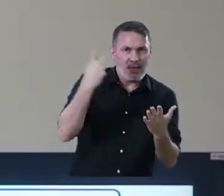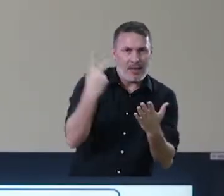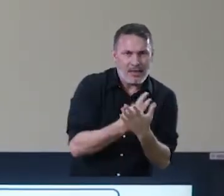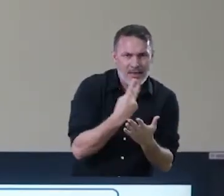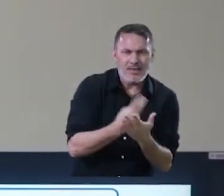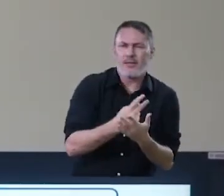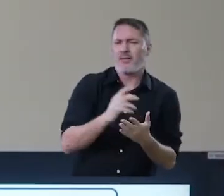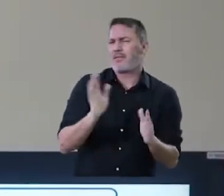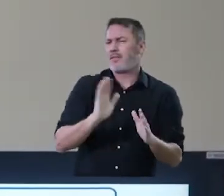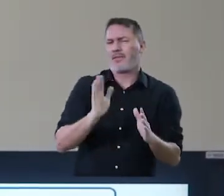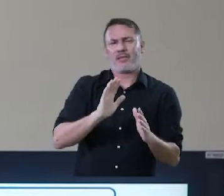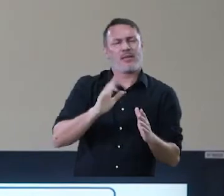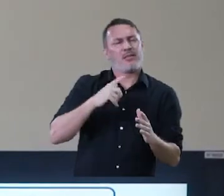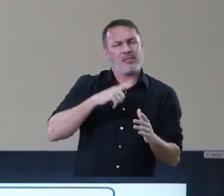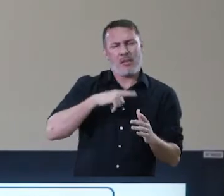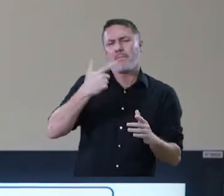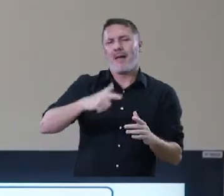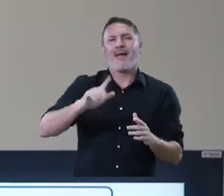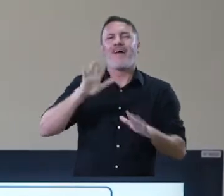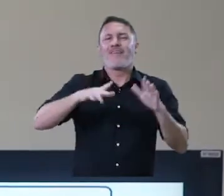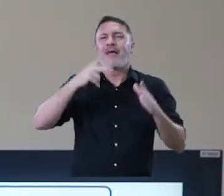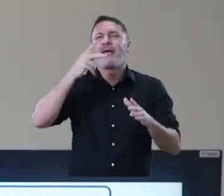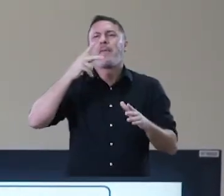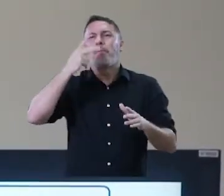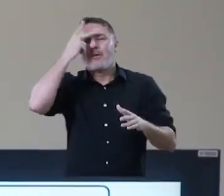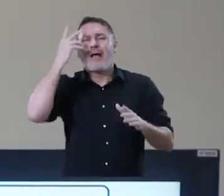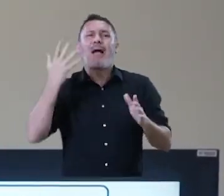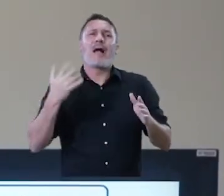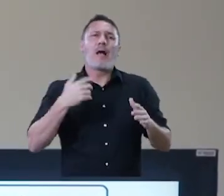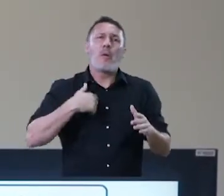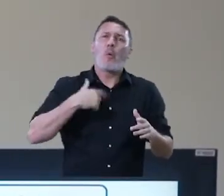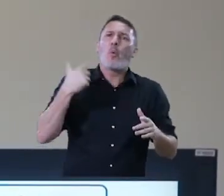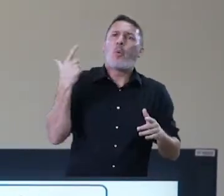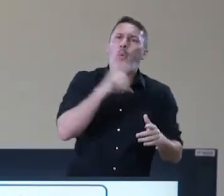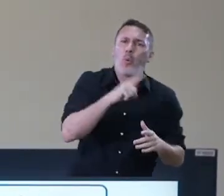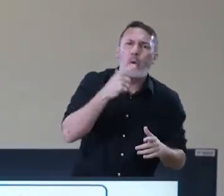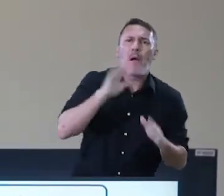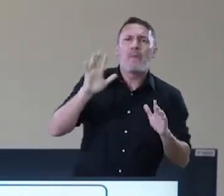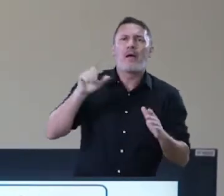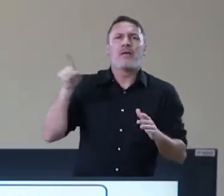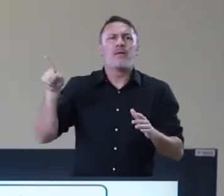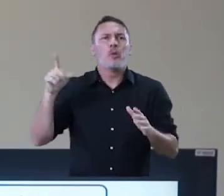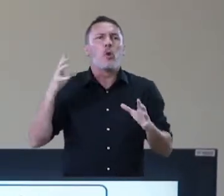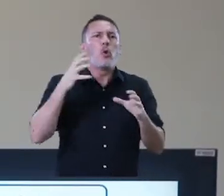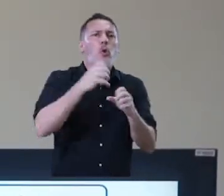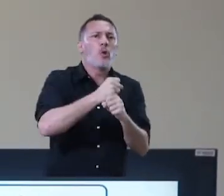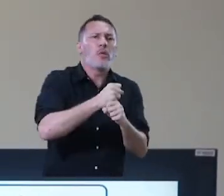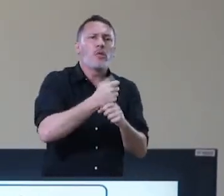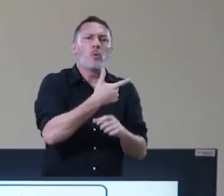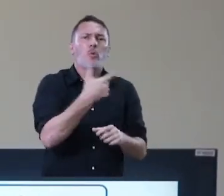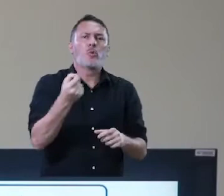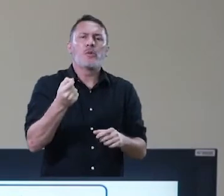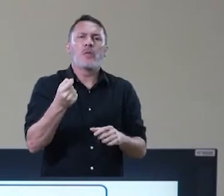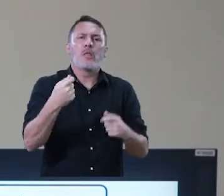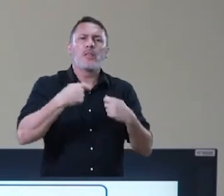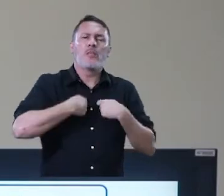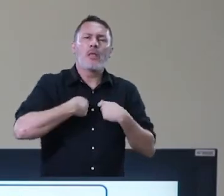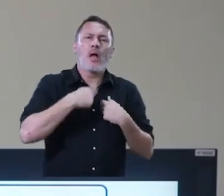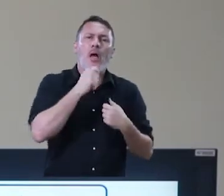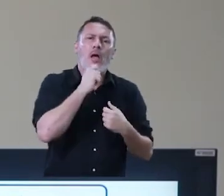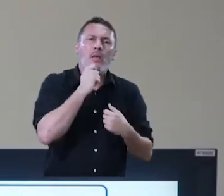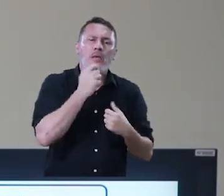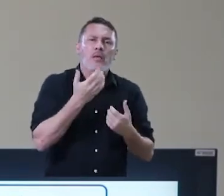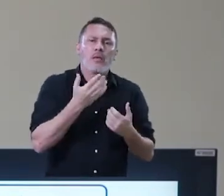texto. Fique ligado nisso, vai muito além de, eu acertei tudo, mas o corretor ainda não me deu a nota máxima nessa